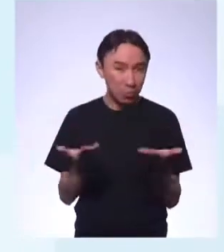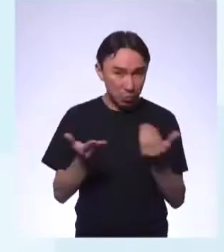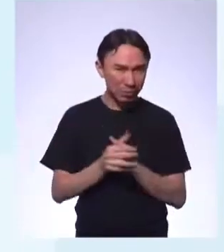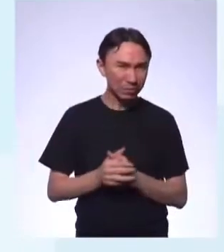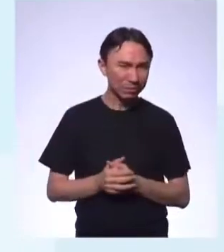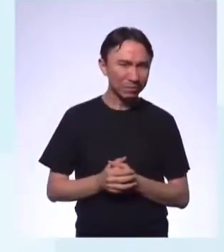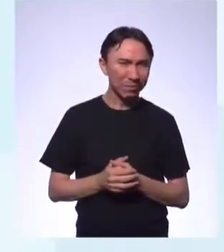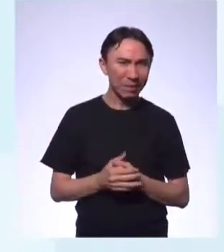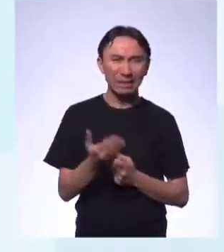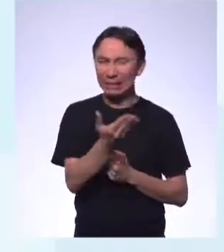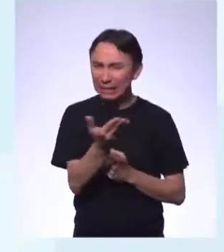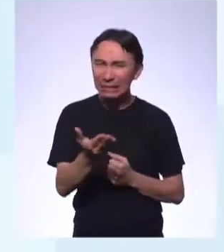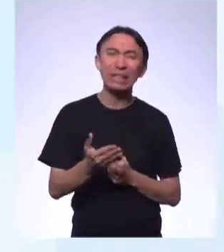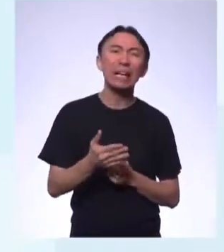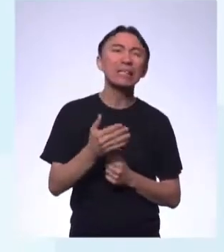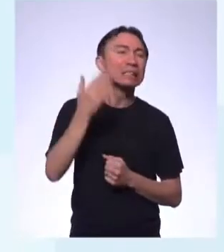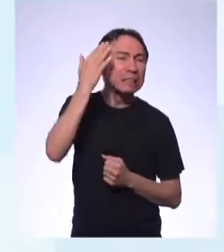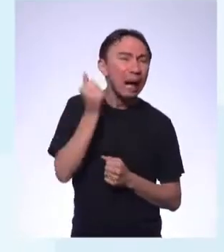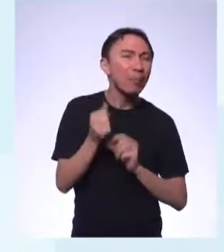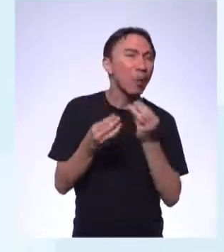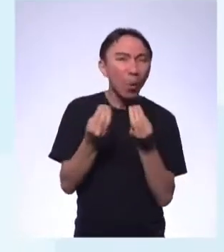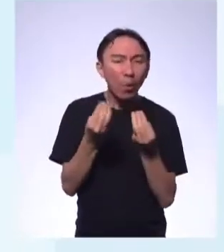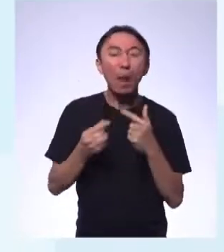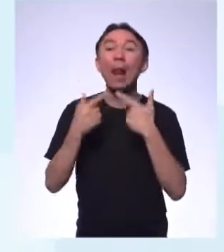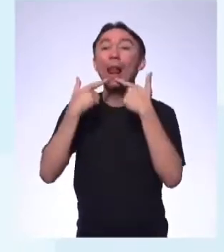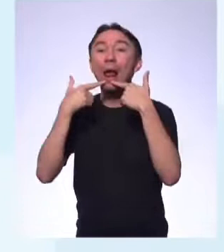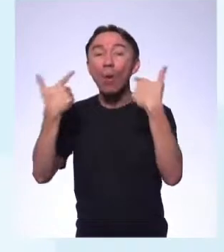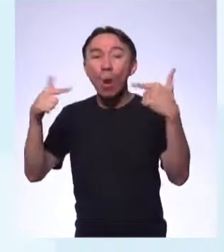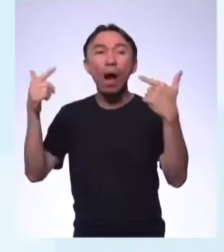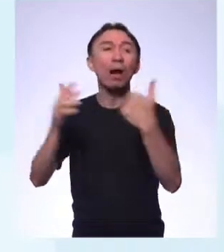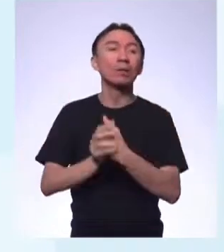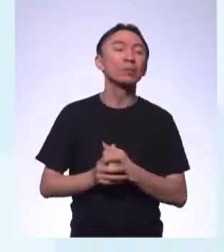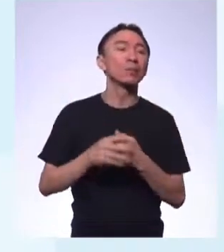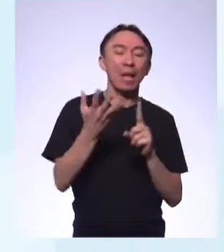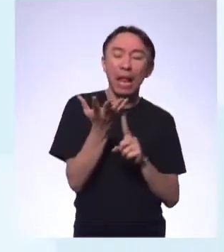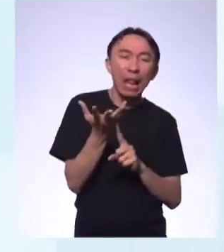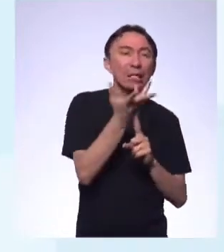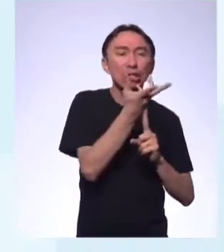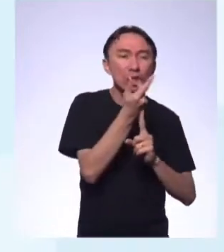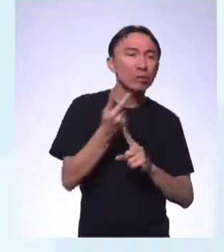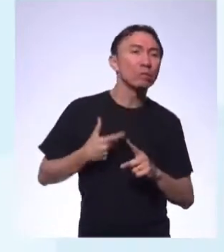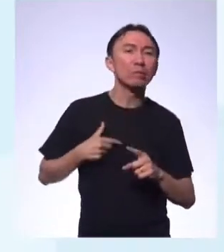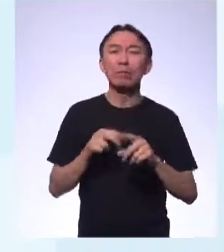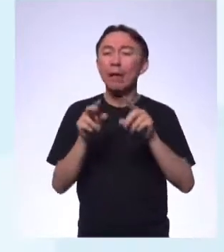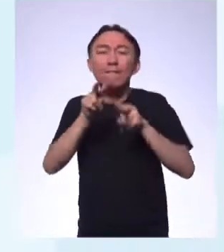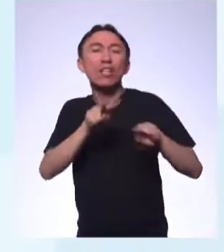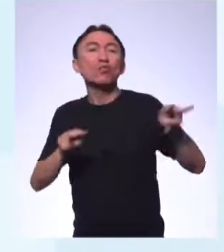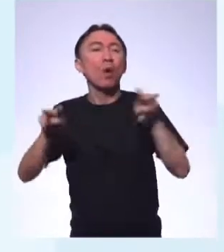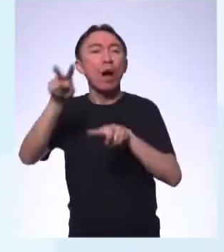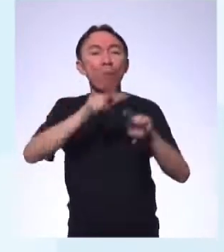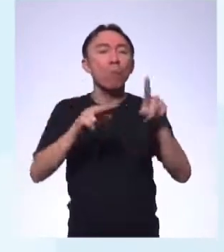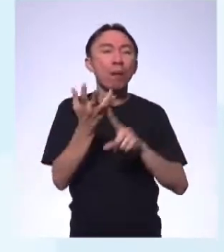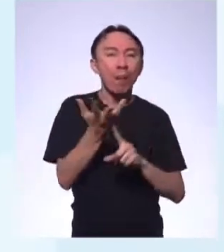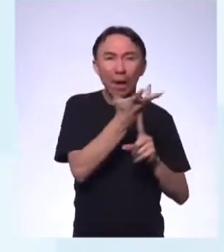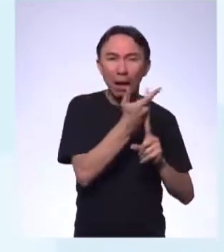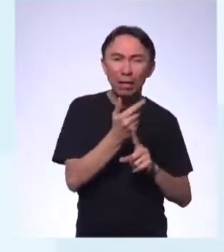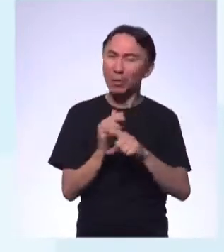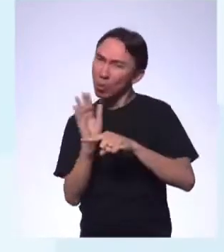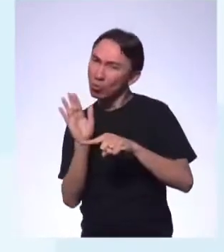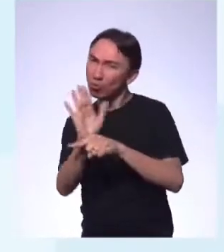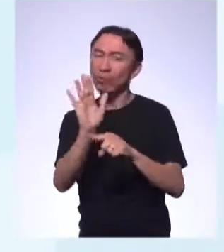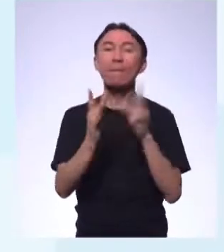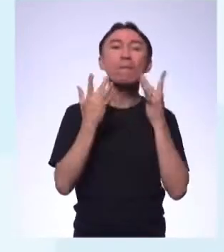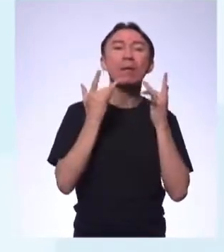alguma ideia sobre como as demais linguagens artísticas, artes visuais, música, dança, podem auxiliar na produção de peças